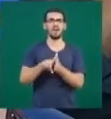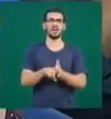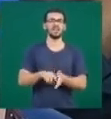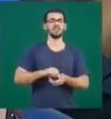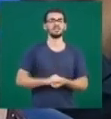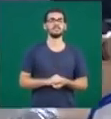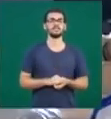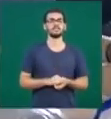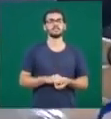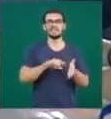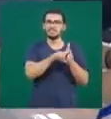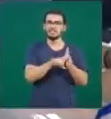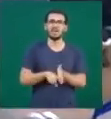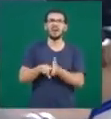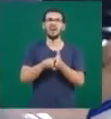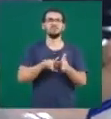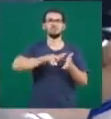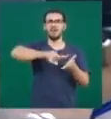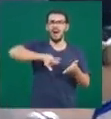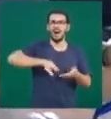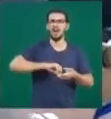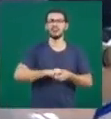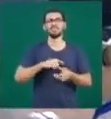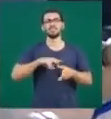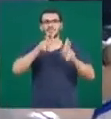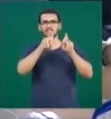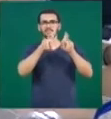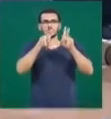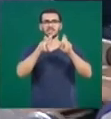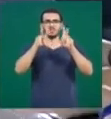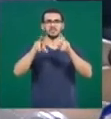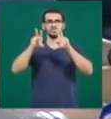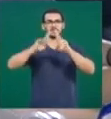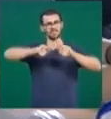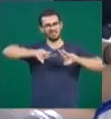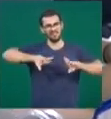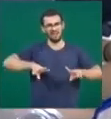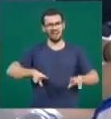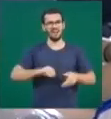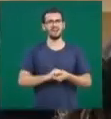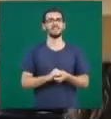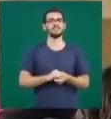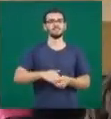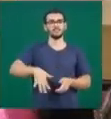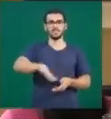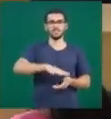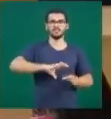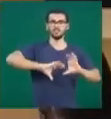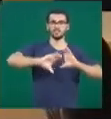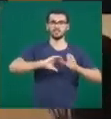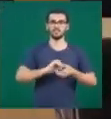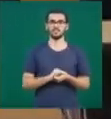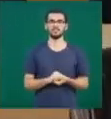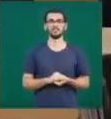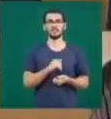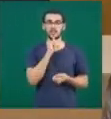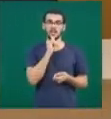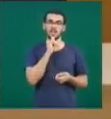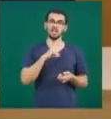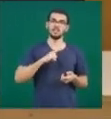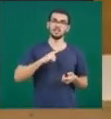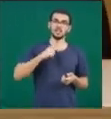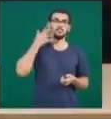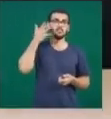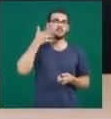em pluralidade, o evento busca apresentar temas diversos dentro da comunicação. Exemplo disso é a